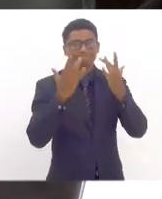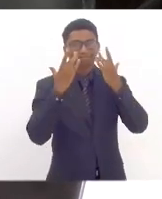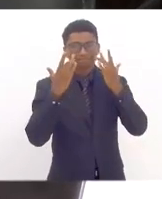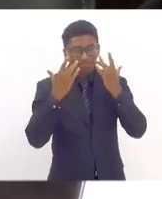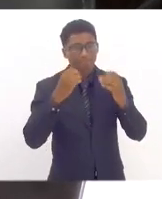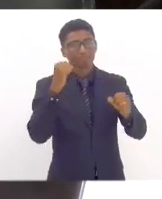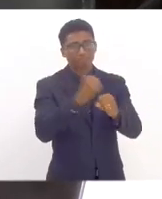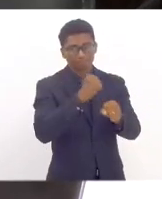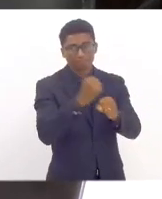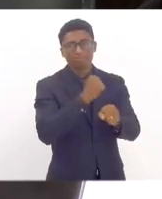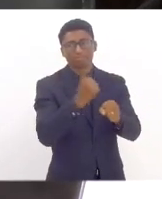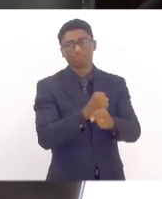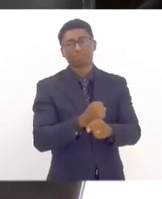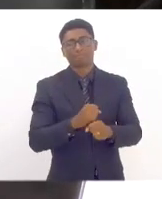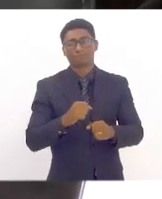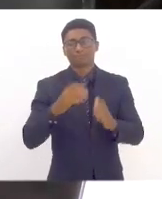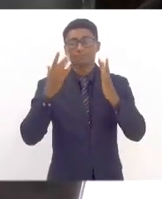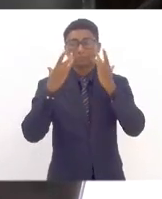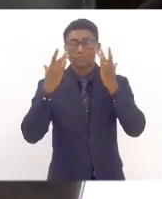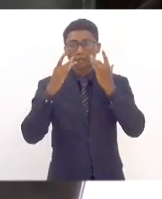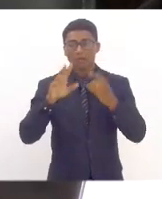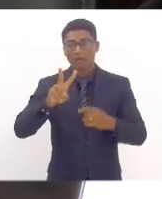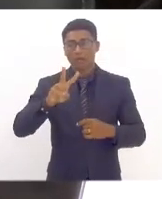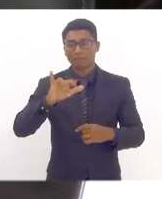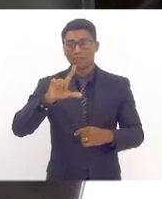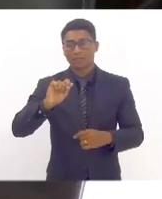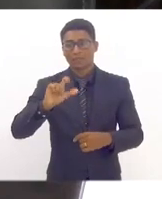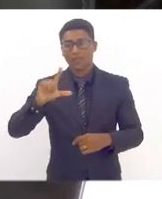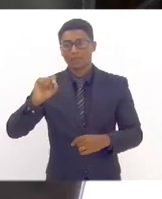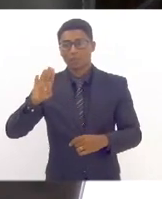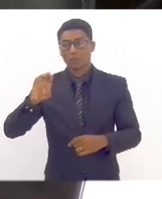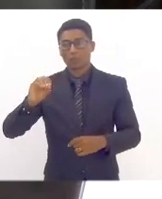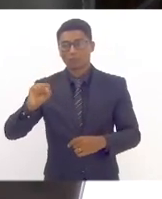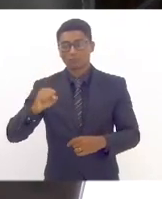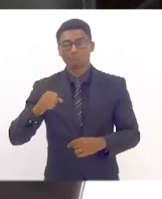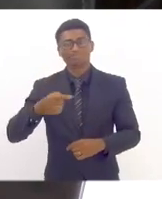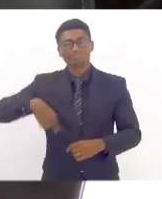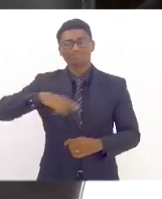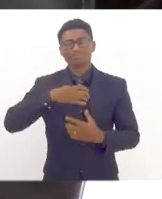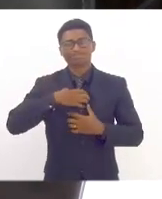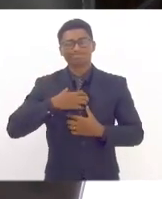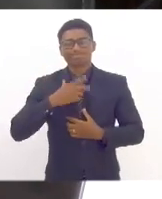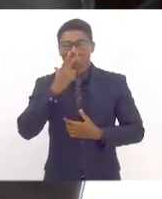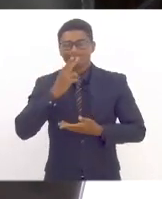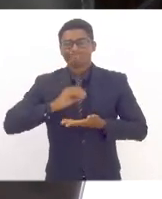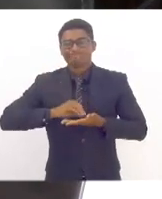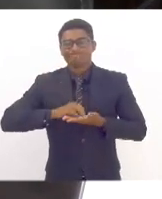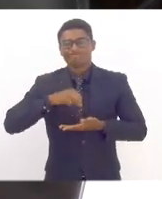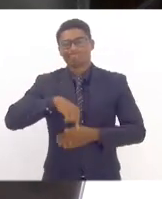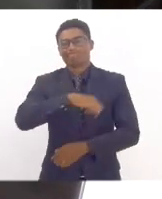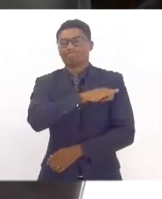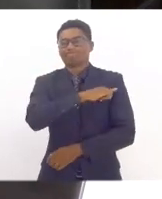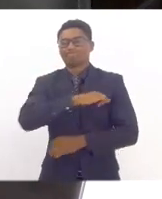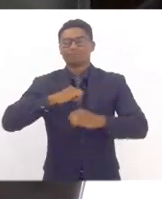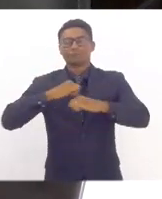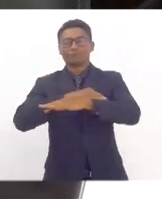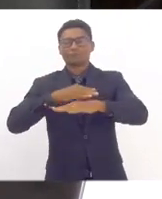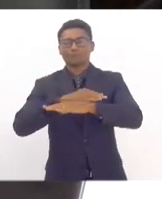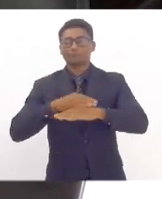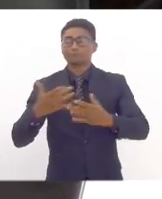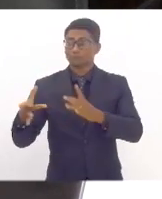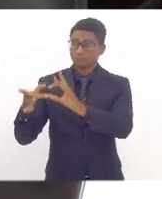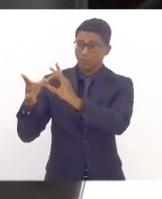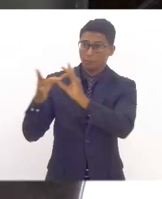teatro Vila Lobos que faz tanta falta para nossa cidade então acho que essa é mais uma parceria